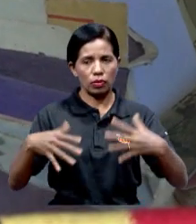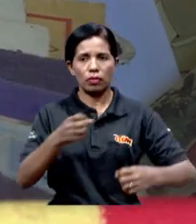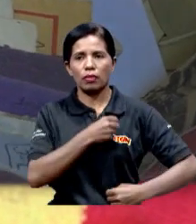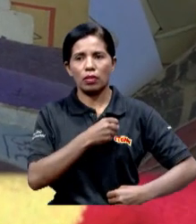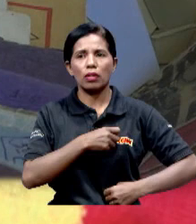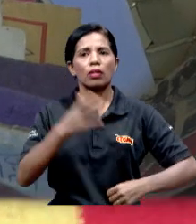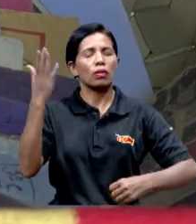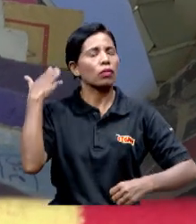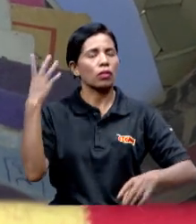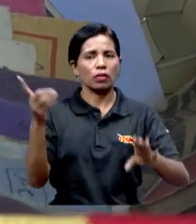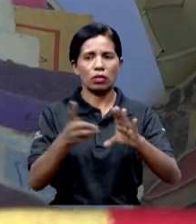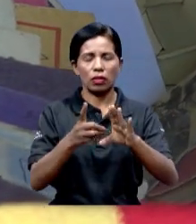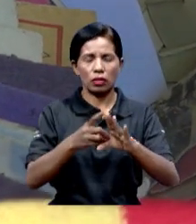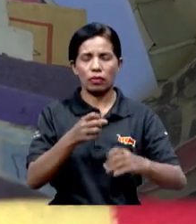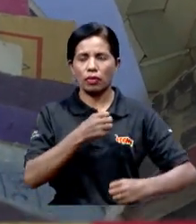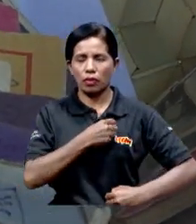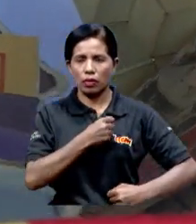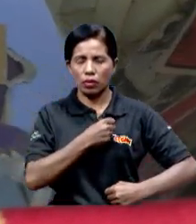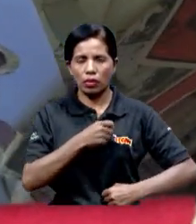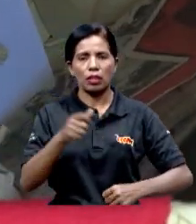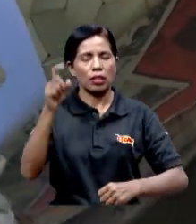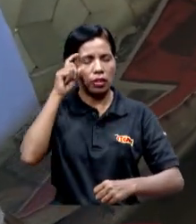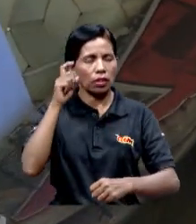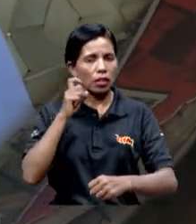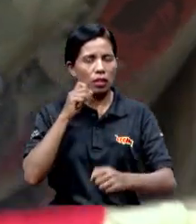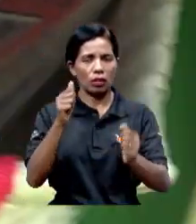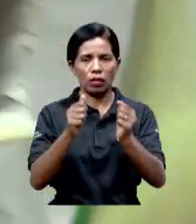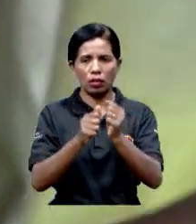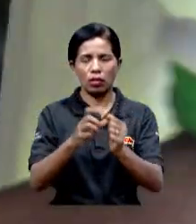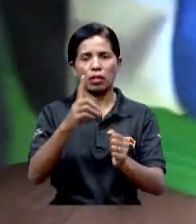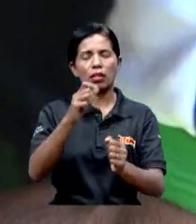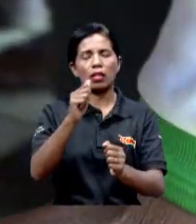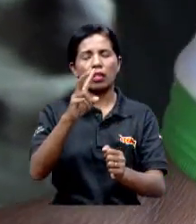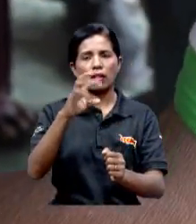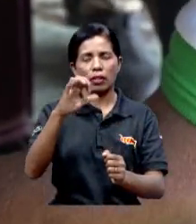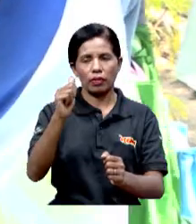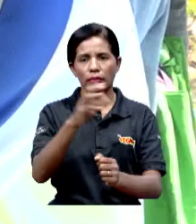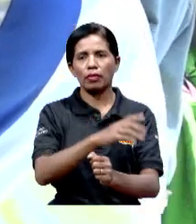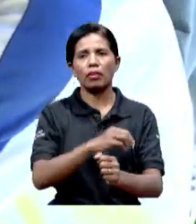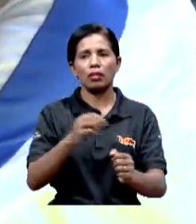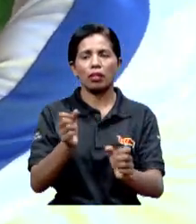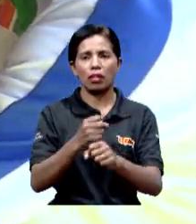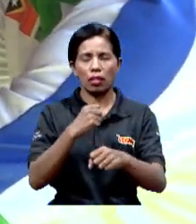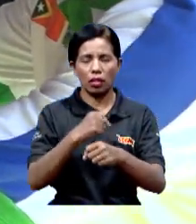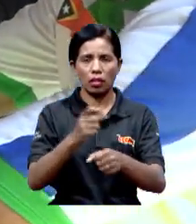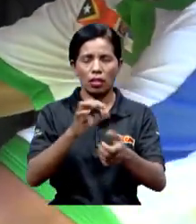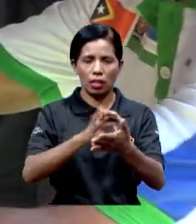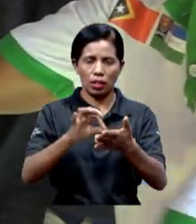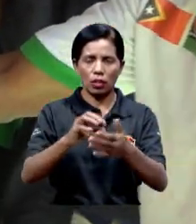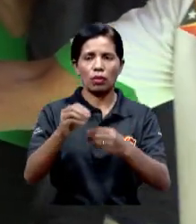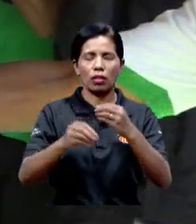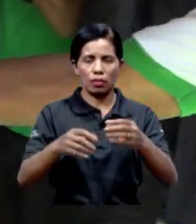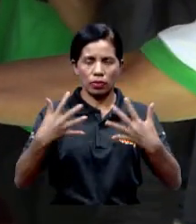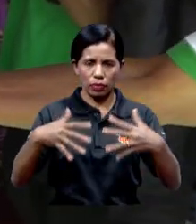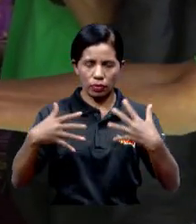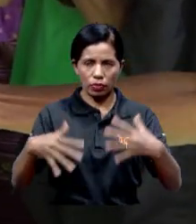ulu comandante Sefi Falintil, Sanana Guzmão, ho saudoso David Alex, no ologari halo tática com a Bafuno